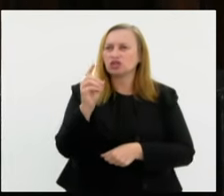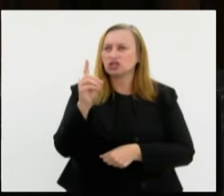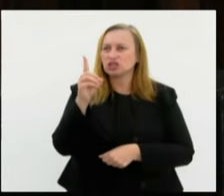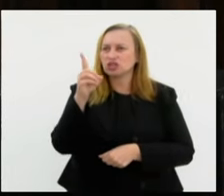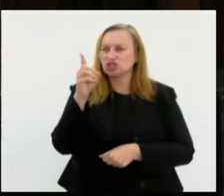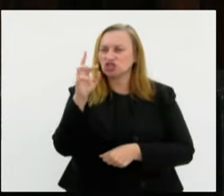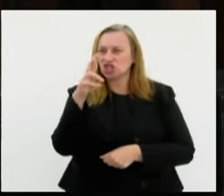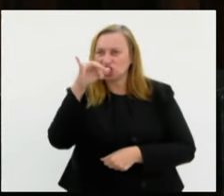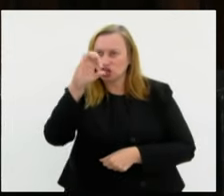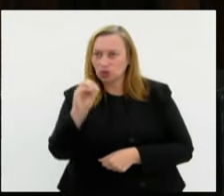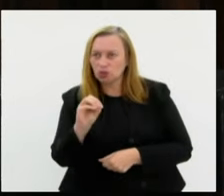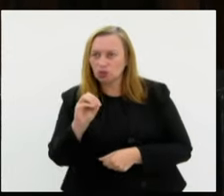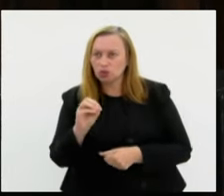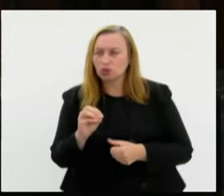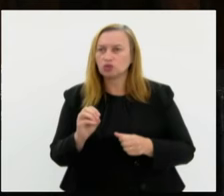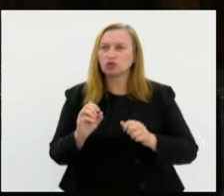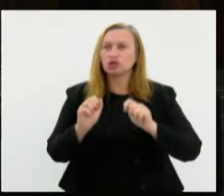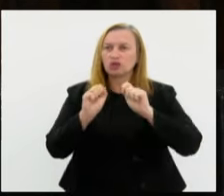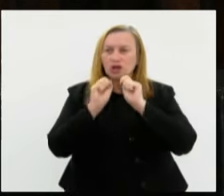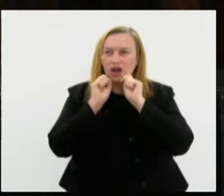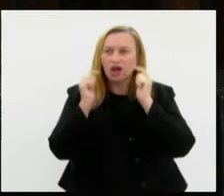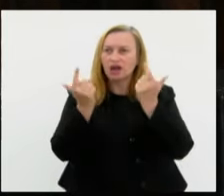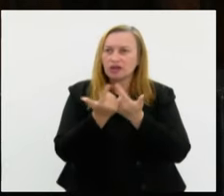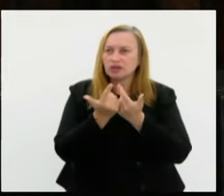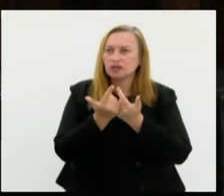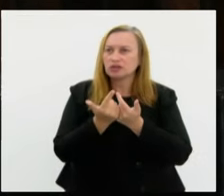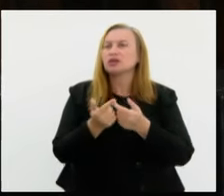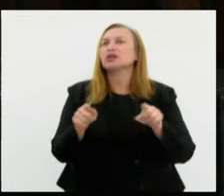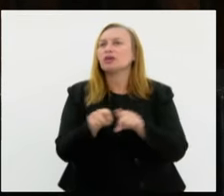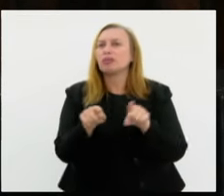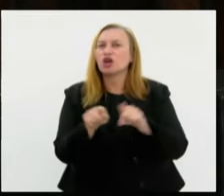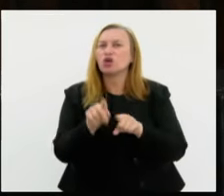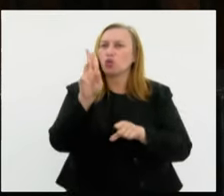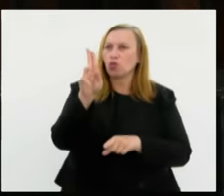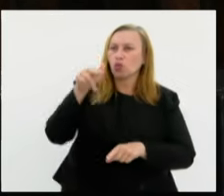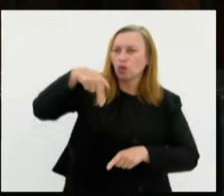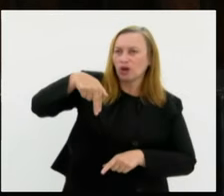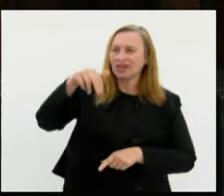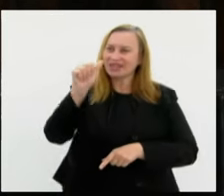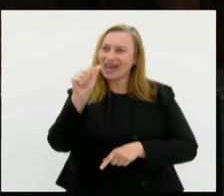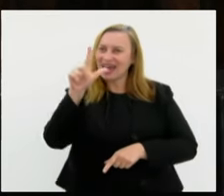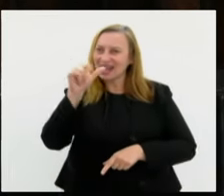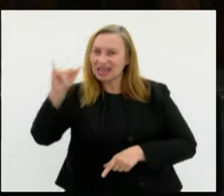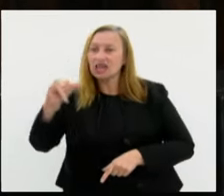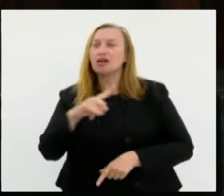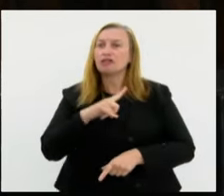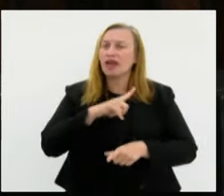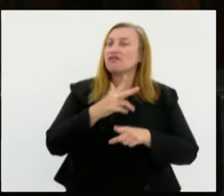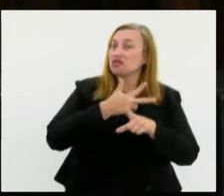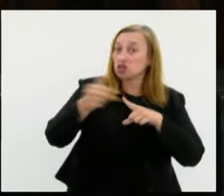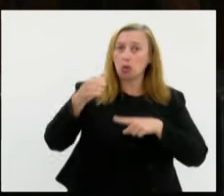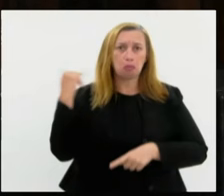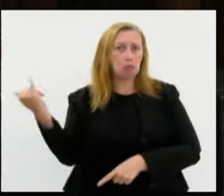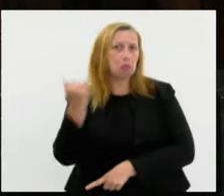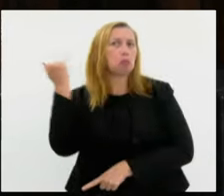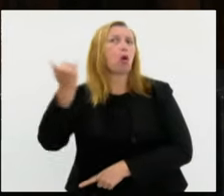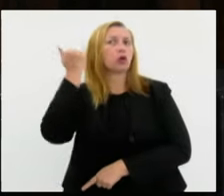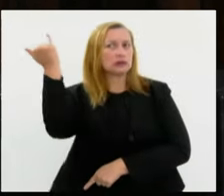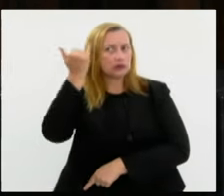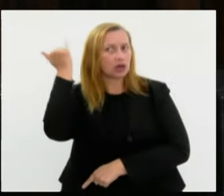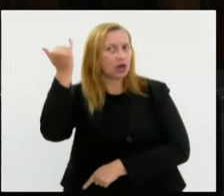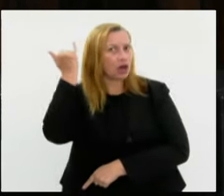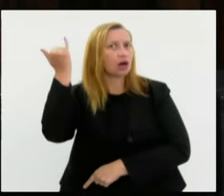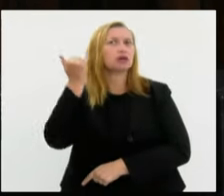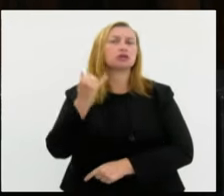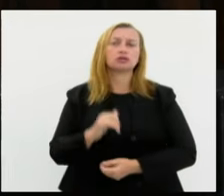Legislativa, ao lado de outras Assembleias Legislativas, ao lado da Unali, teve uma importante vitória que, fatos do destino, transitou